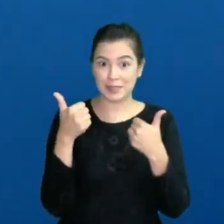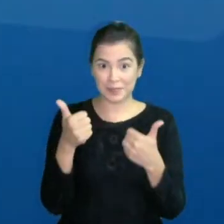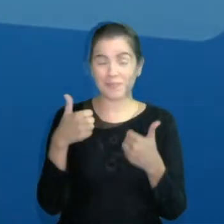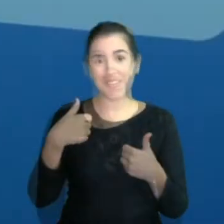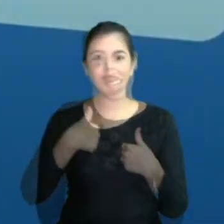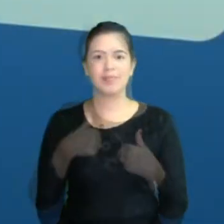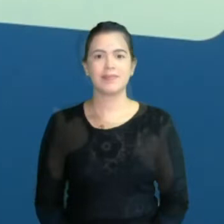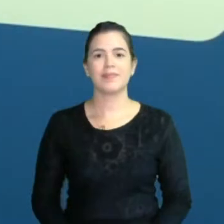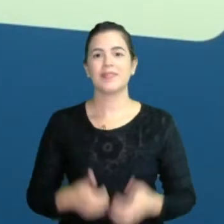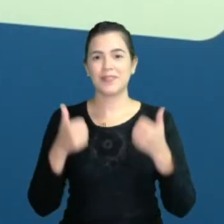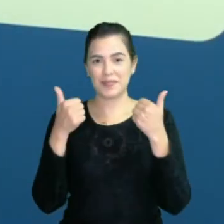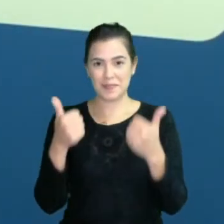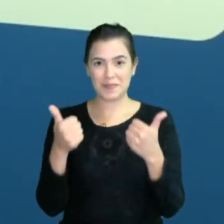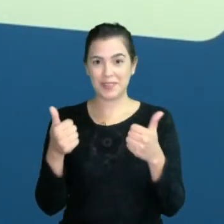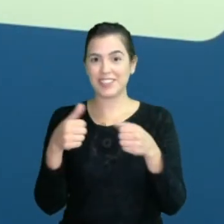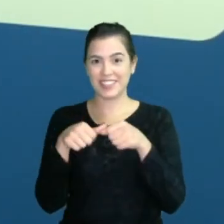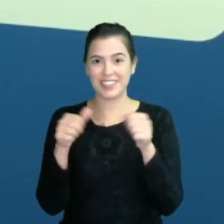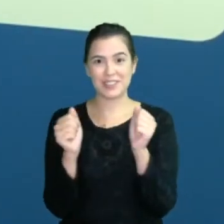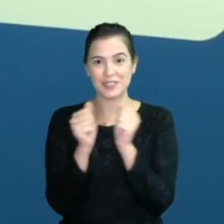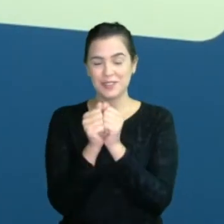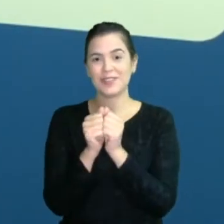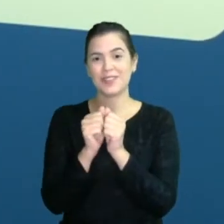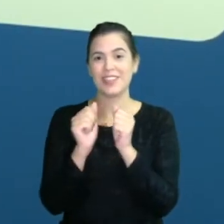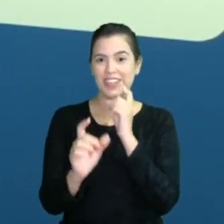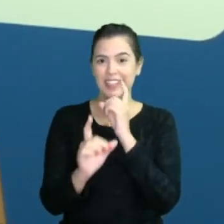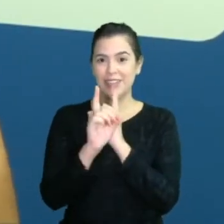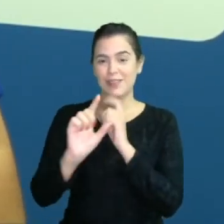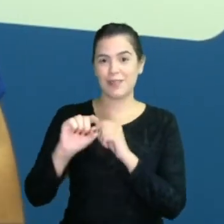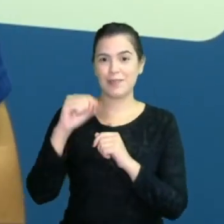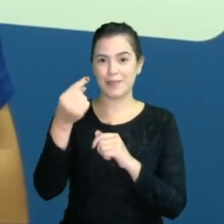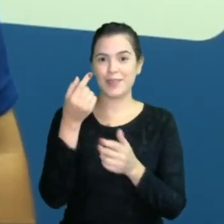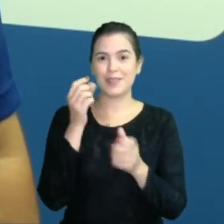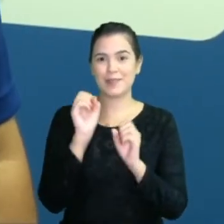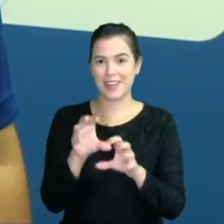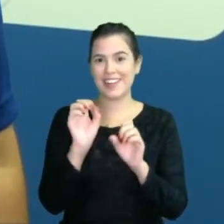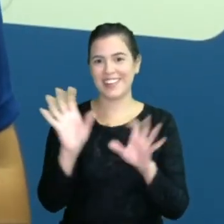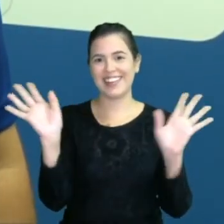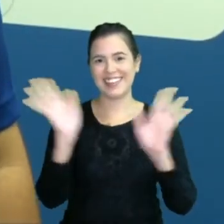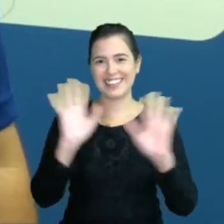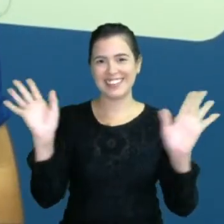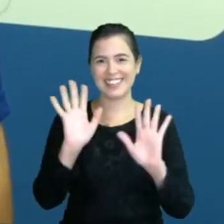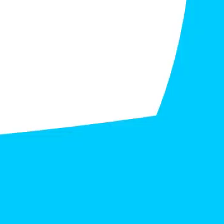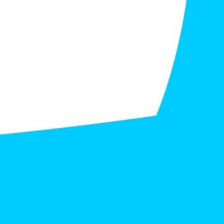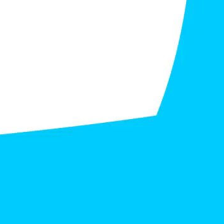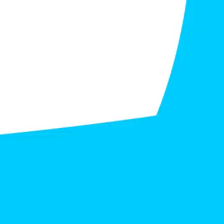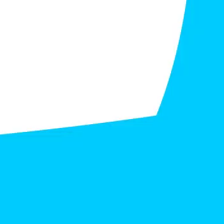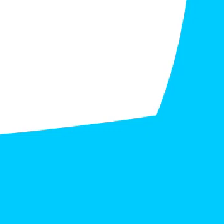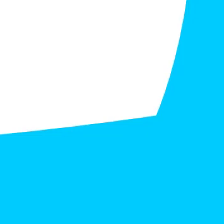Eu também. Foi ótimo estar com vocês. A gente se encontra na próxima aula, hein? Tchau, tchau!